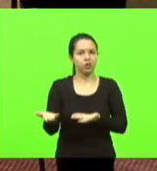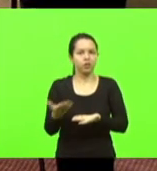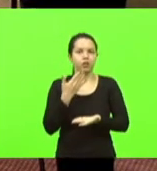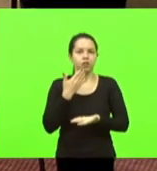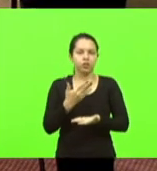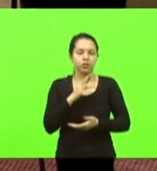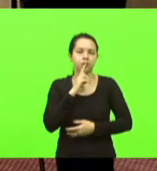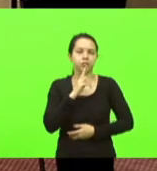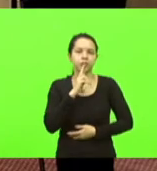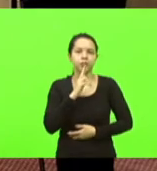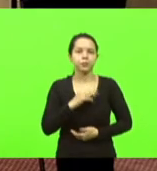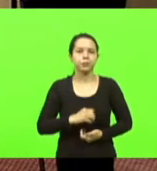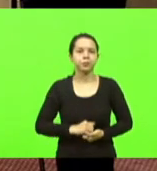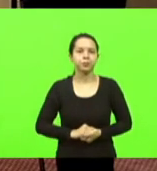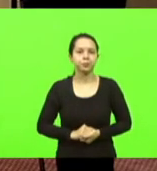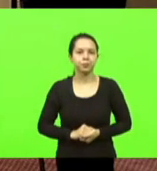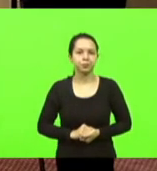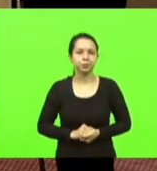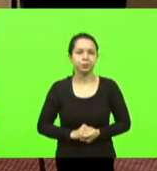a